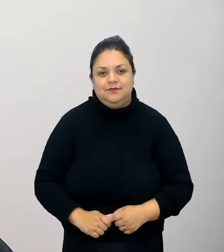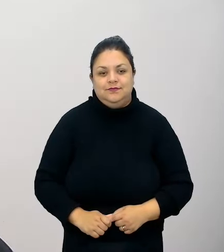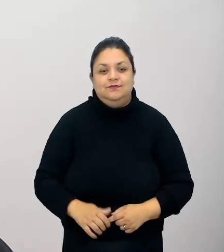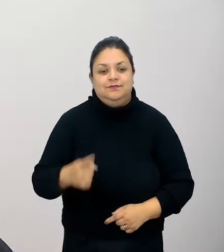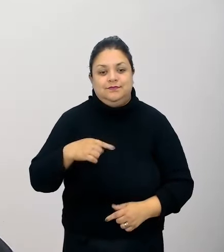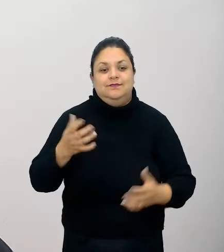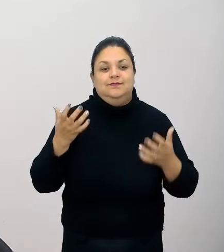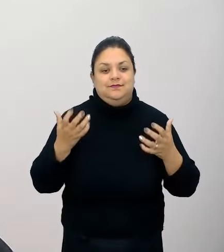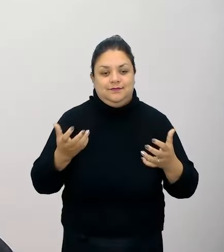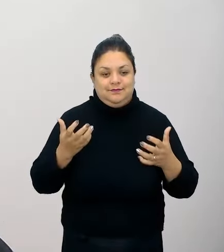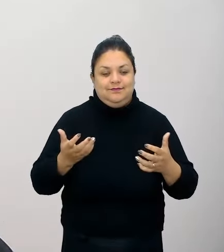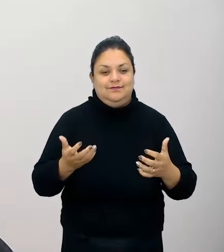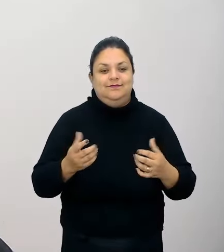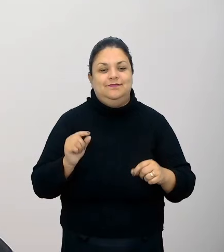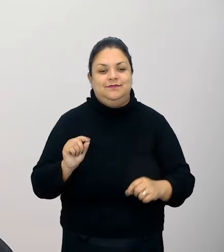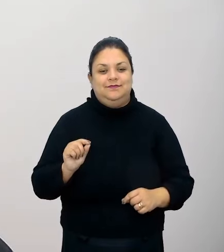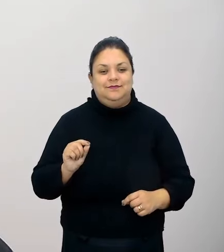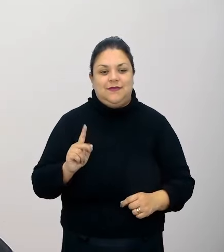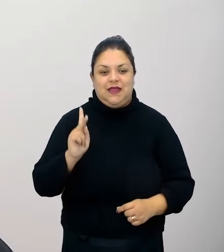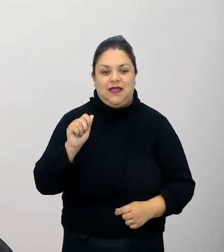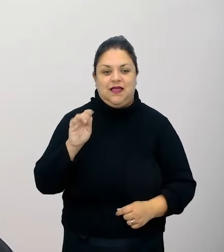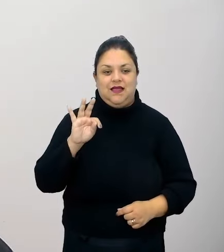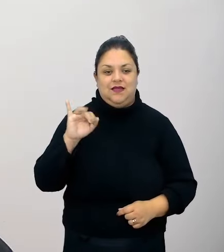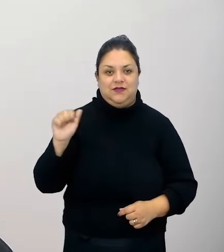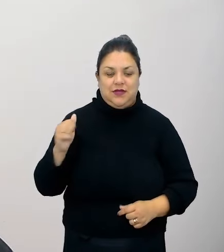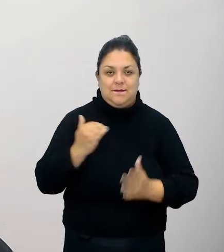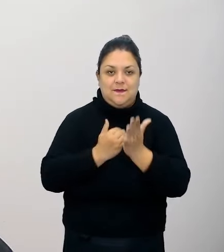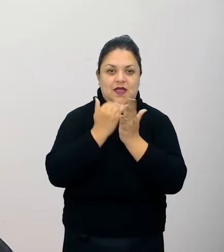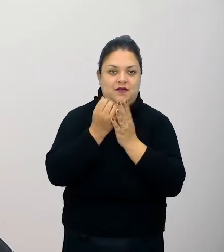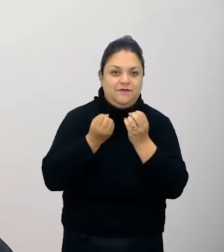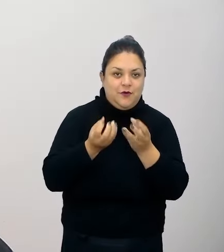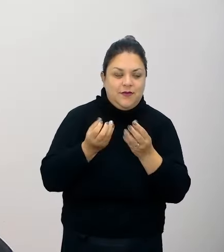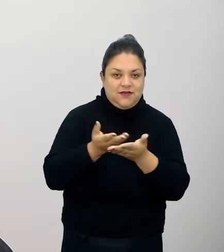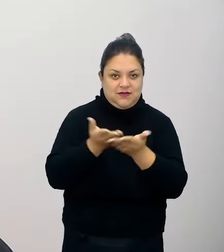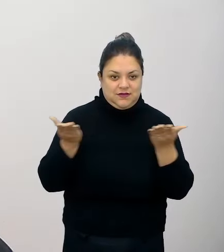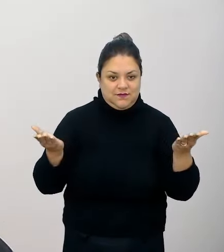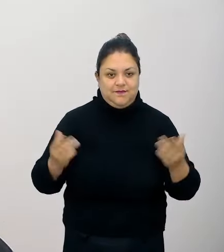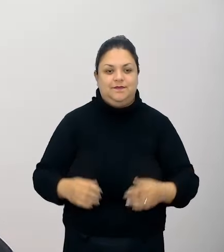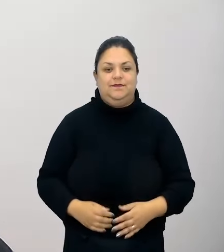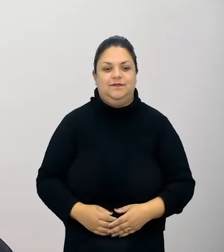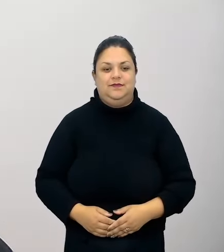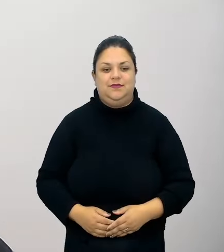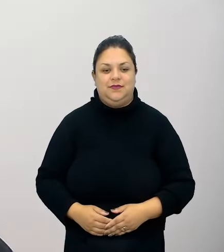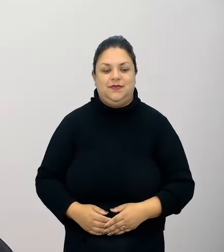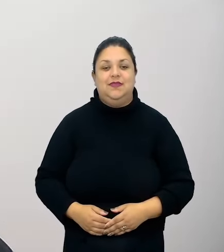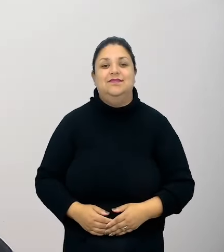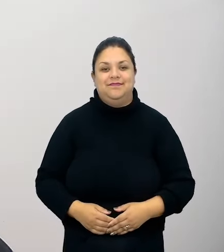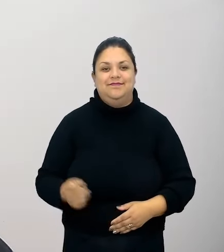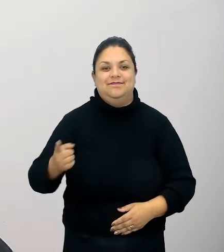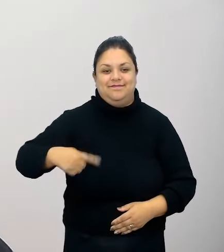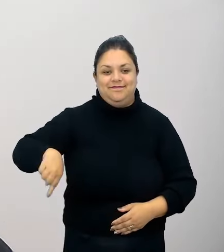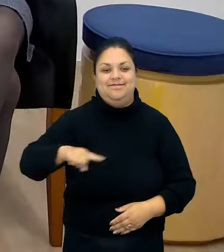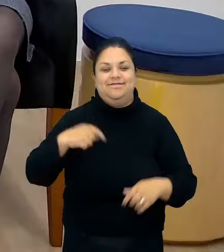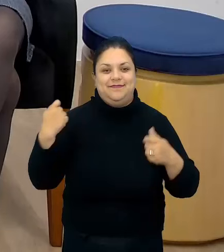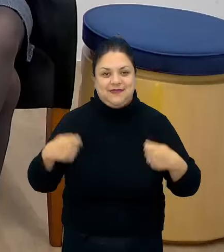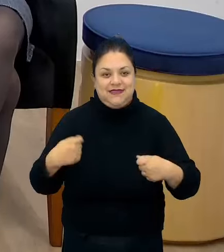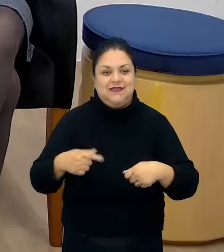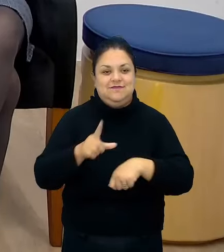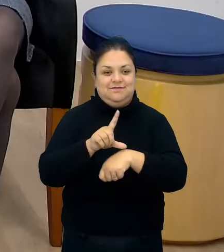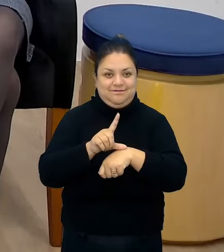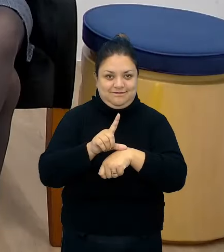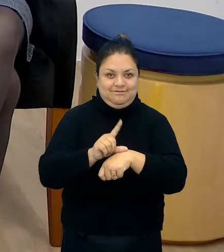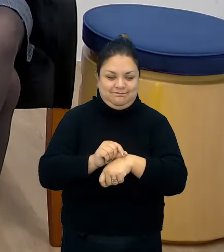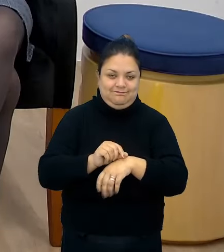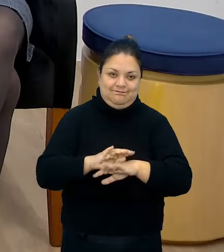queria agora, Kátia, tem algumas informações para vocês. Isso, precisamos, né, encerrar nosso tempo, mas a gente